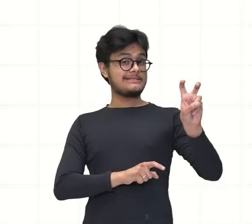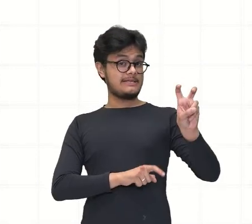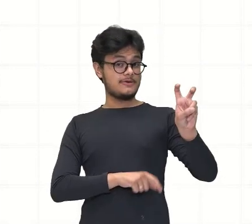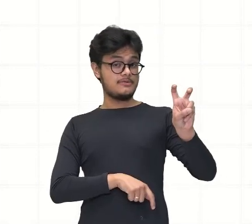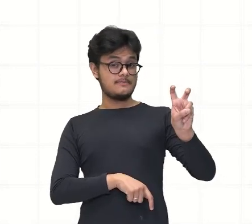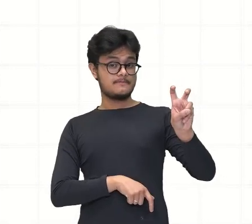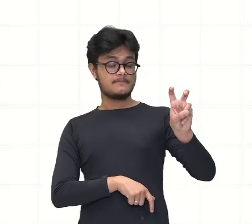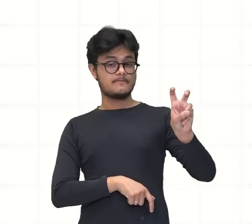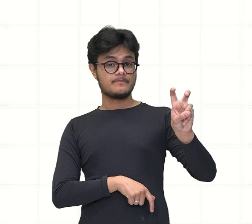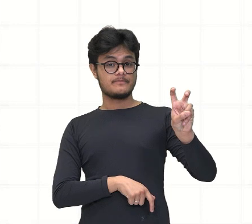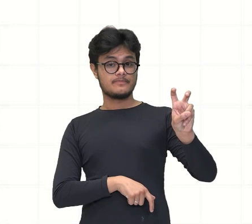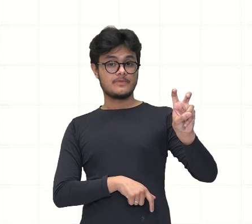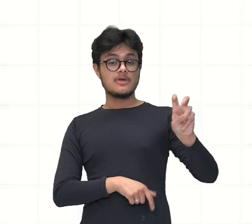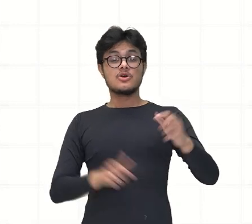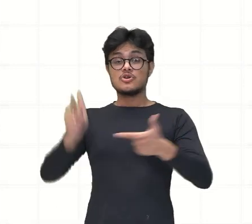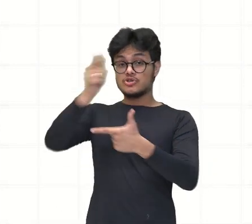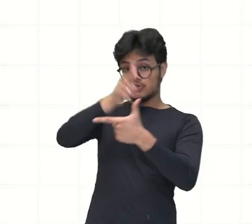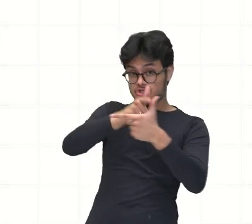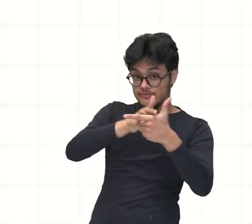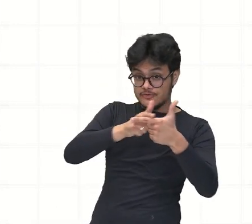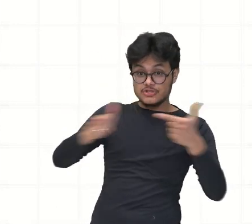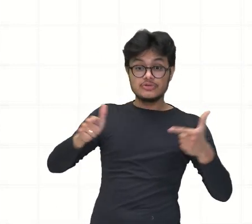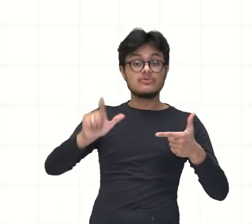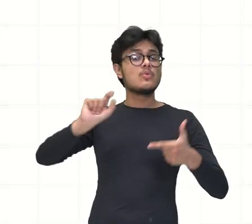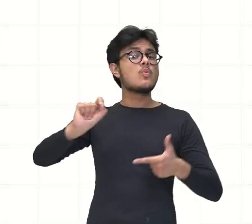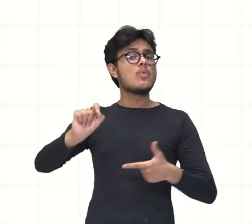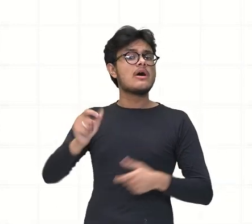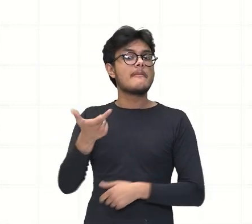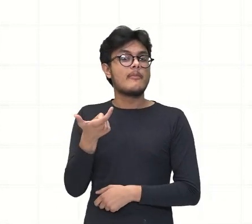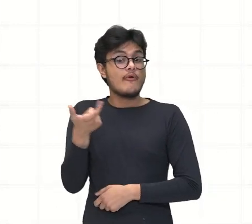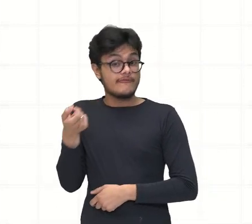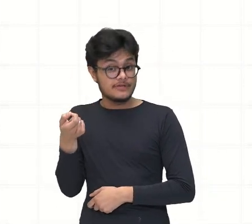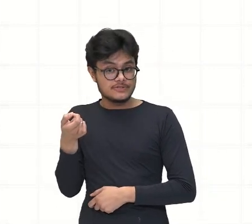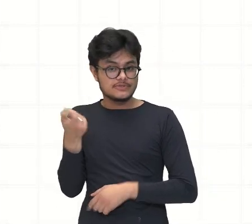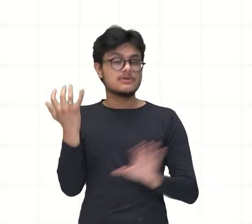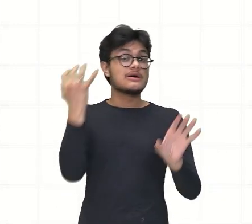5, vou dividir pelo total.